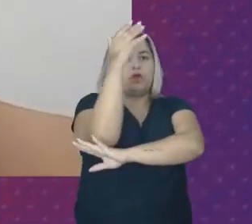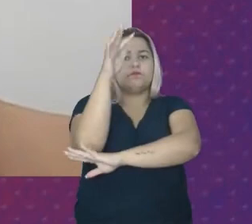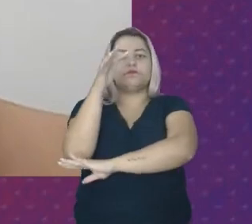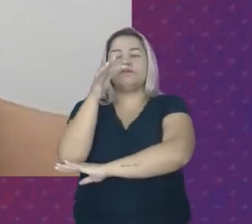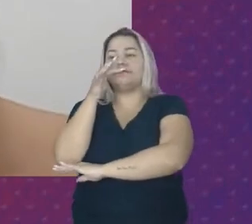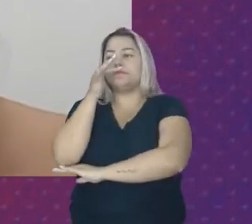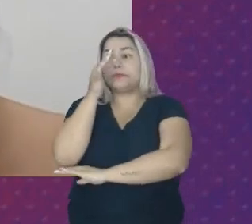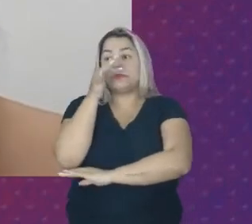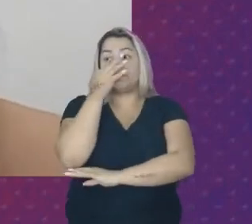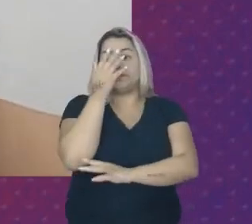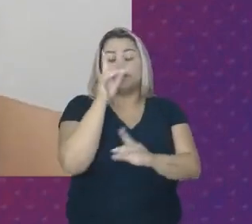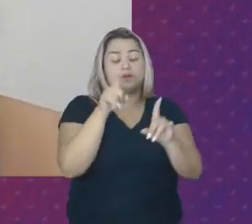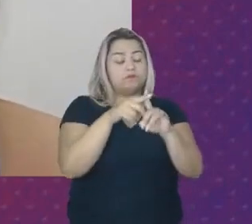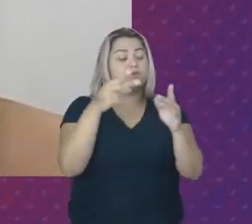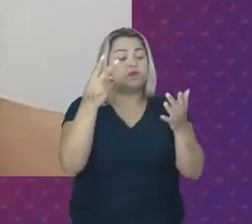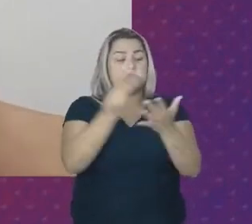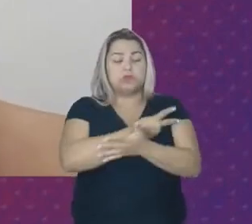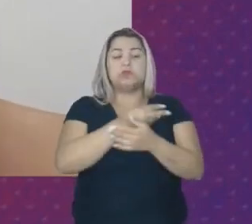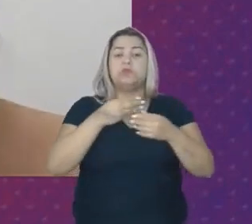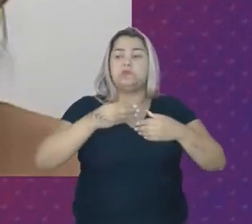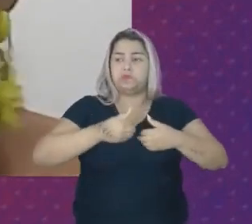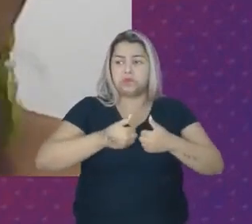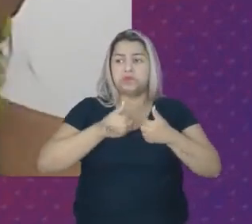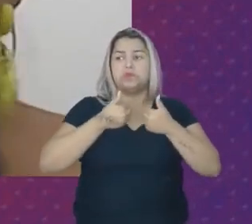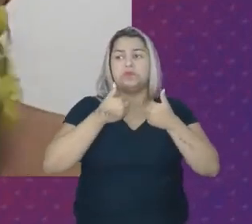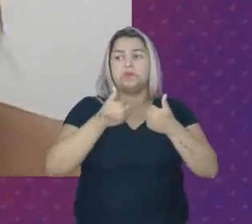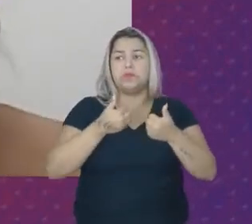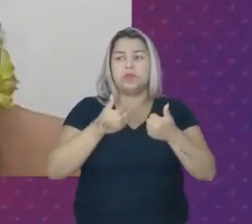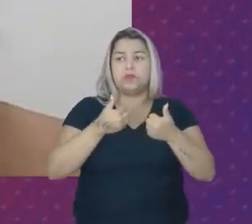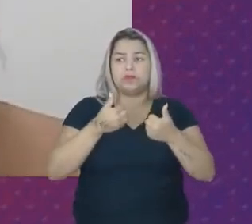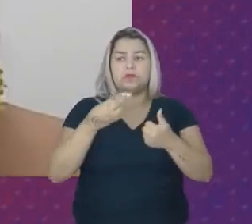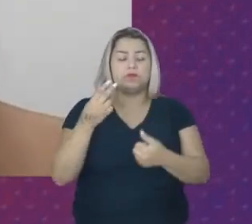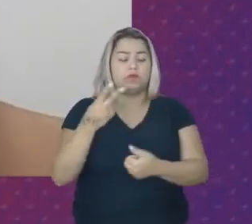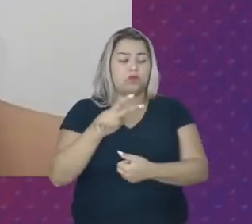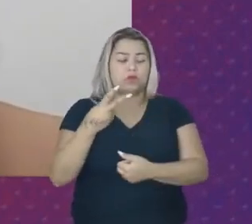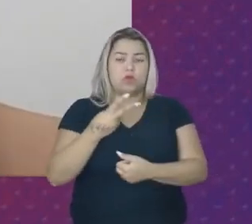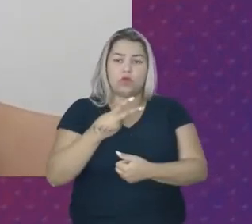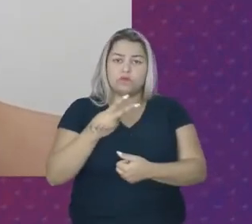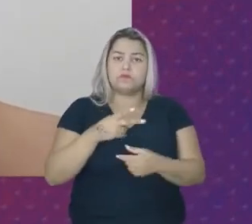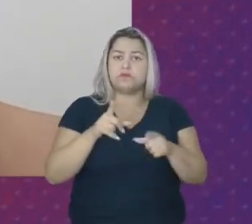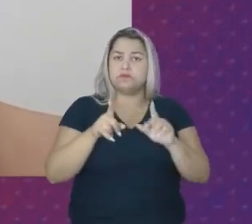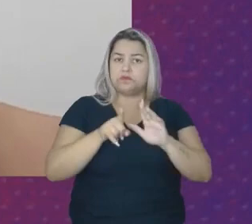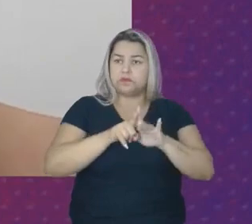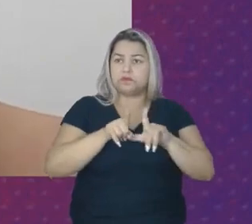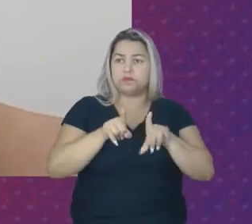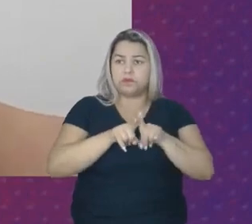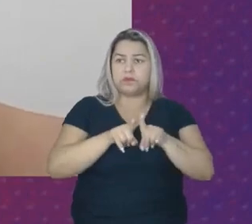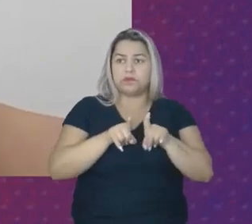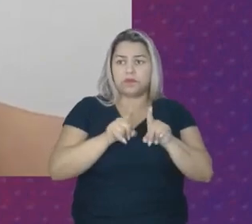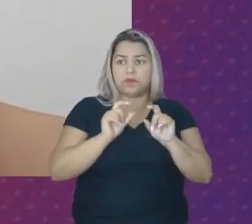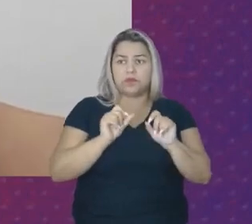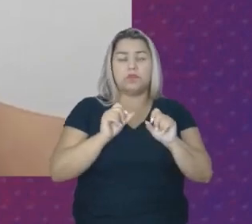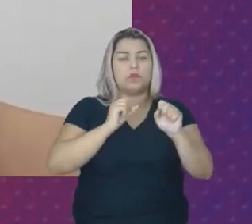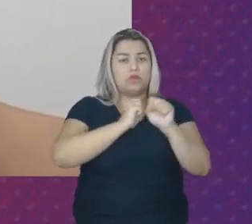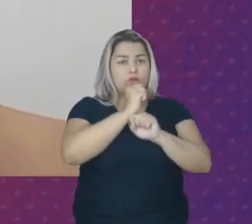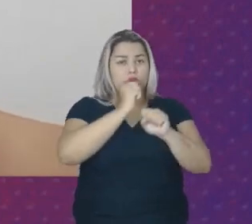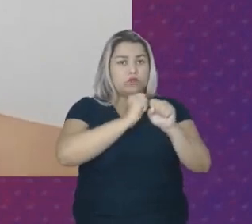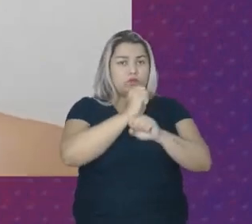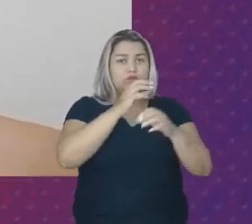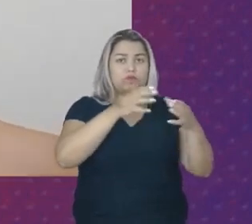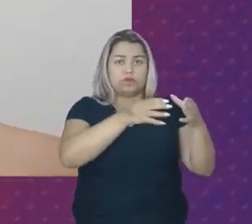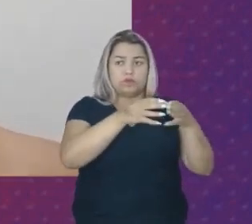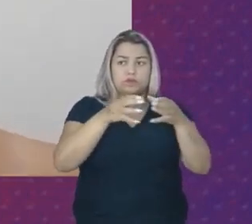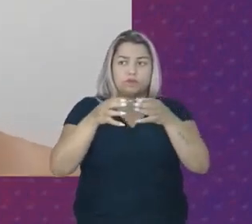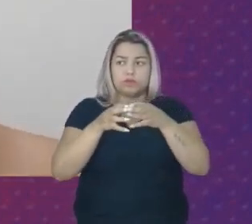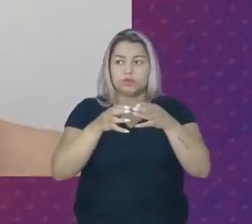acredito que funciona muito bem como secundário ou caráter prioritário mesmo da construção dos